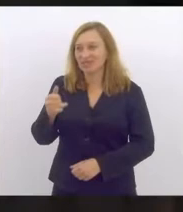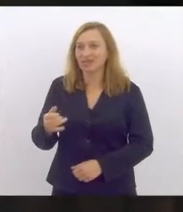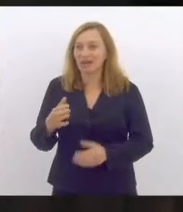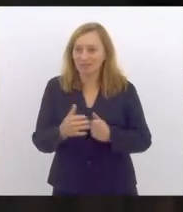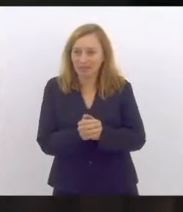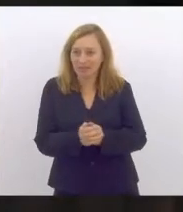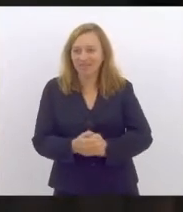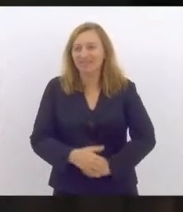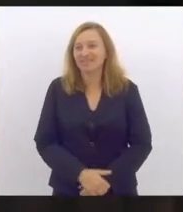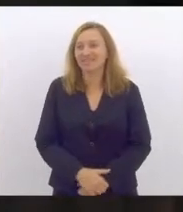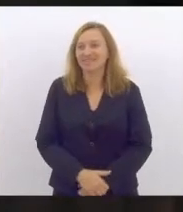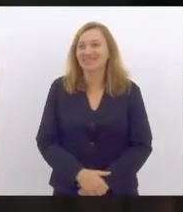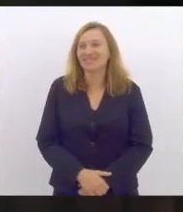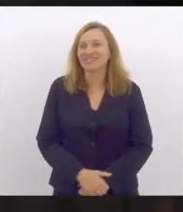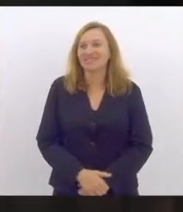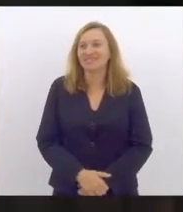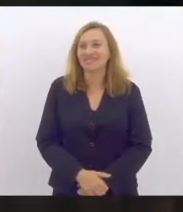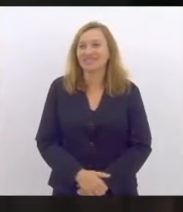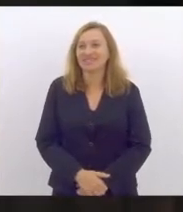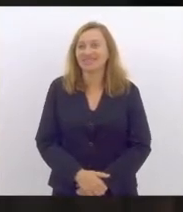Amém.